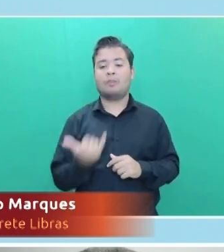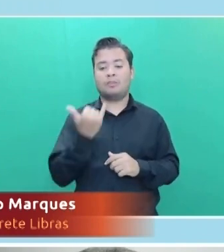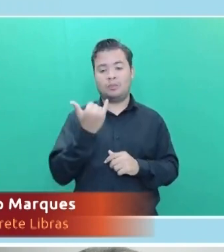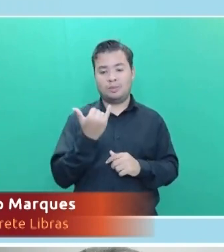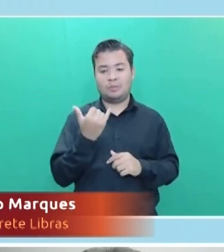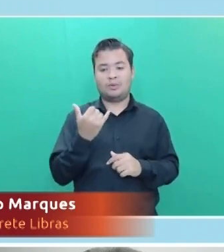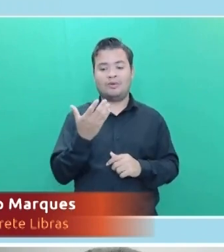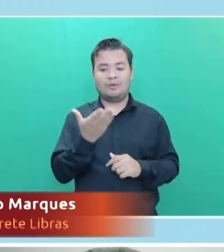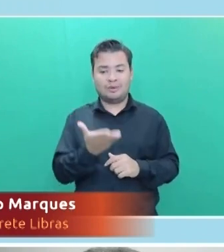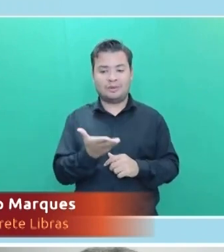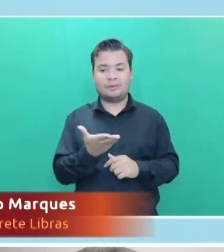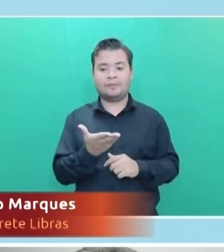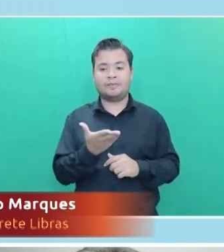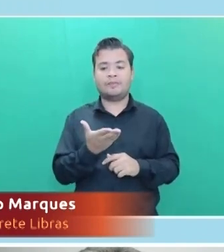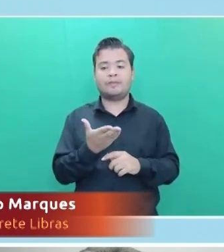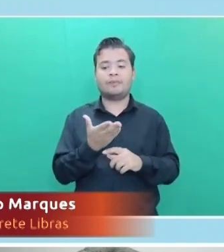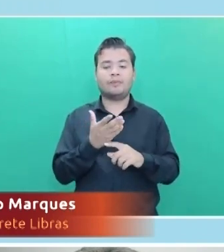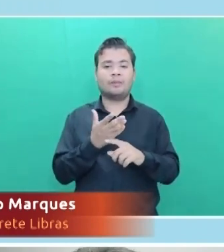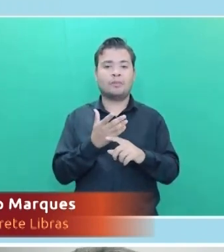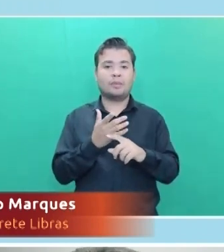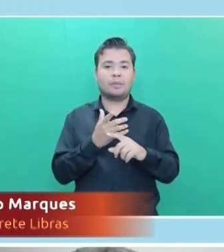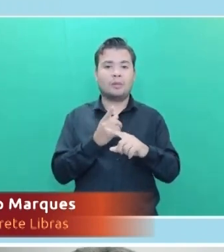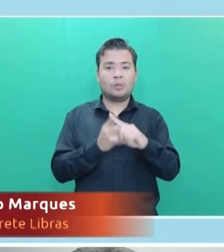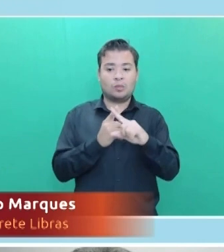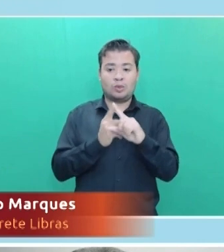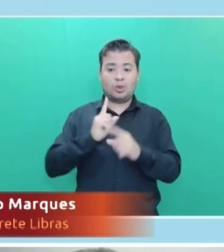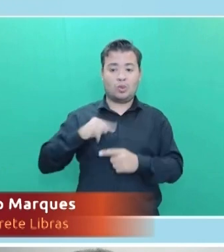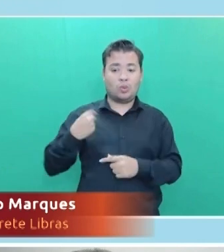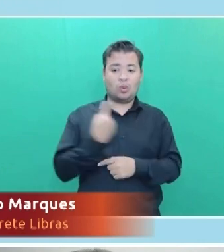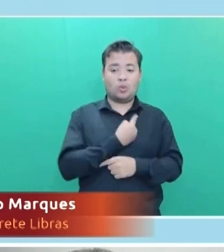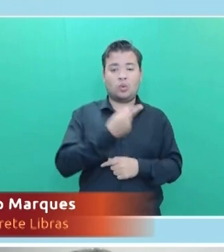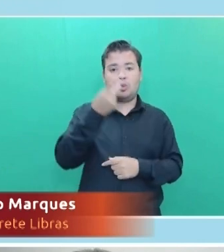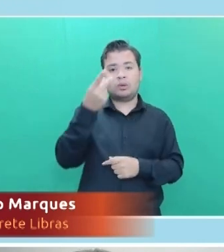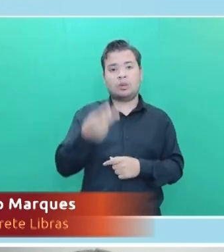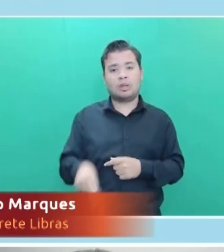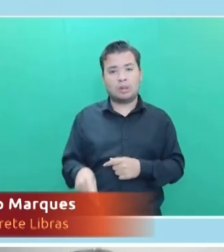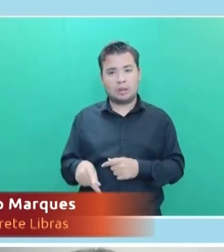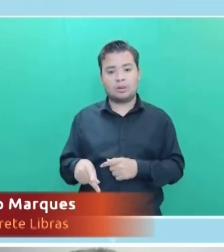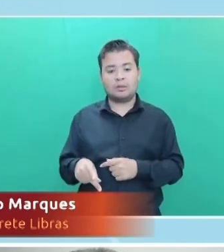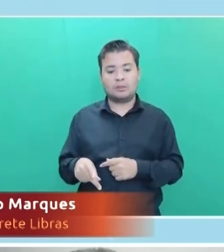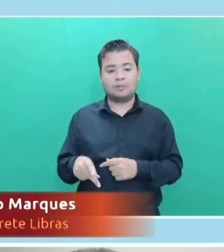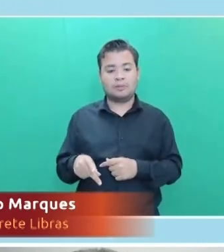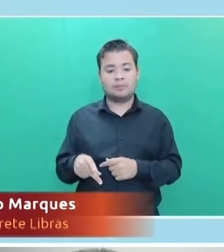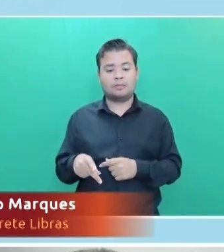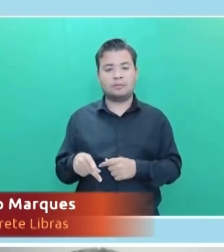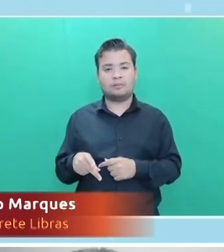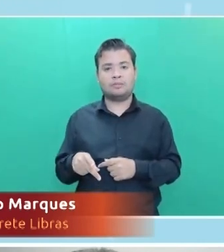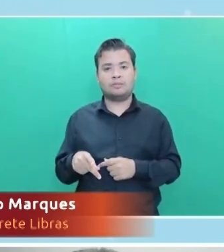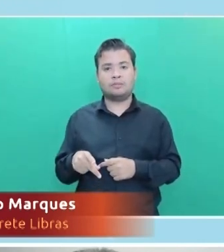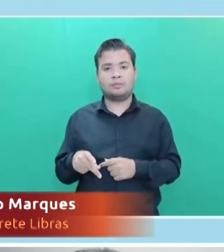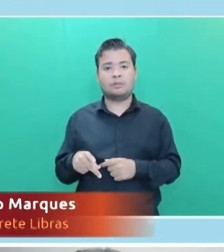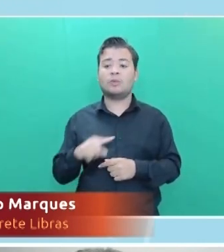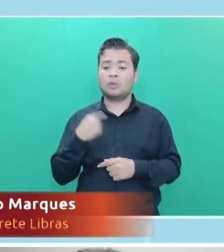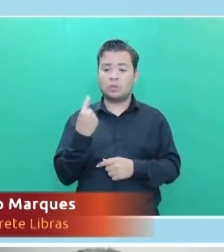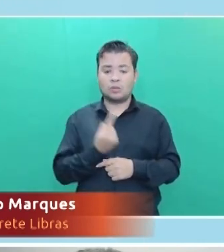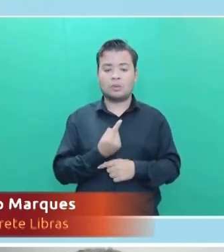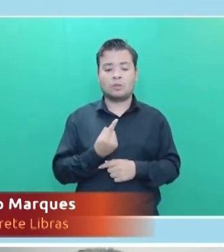era daqui, aí a gente está aí